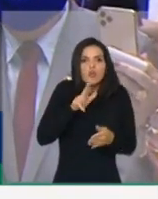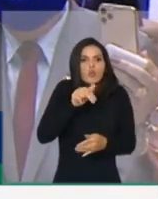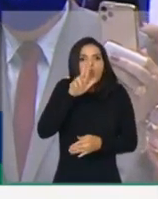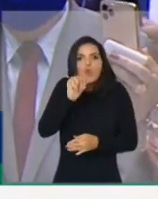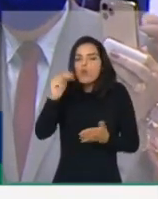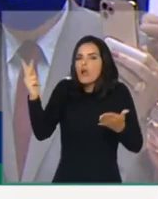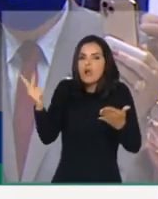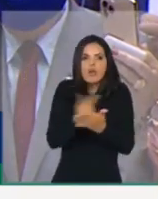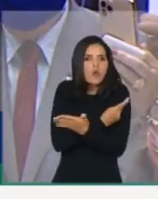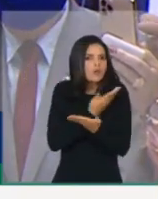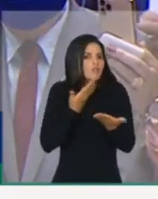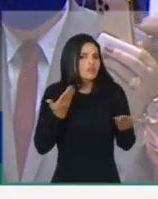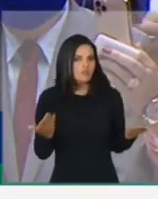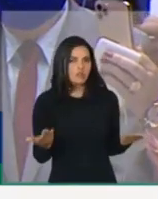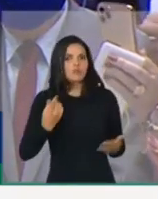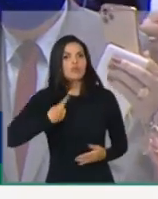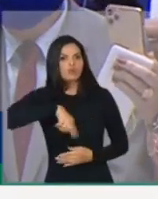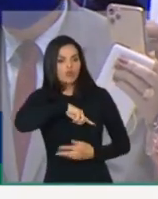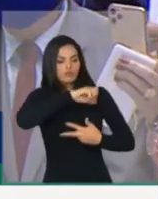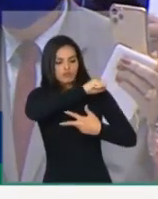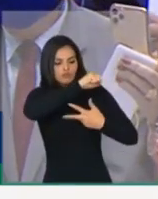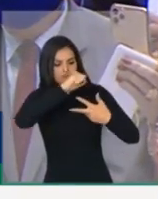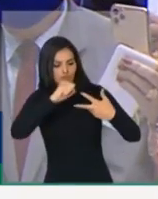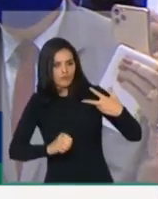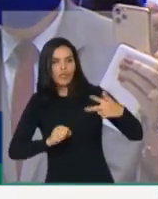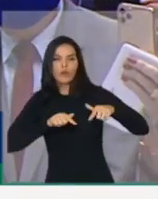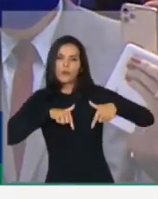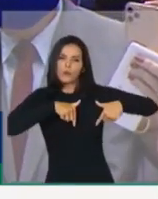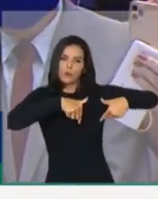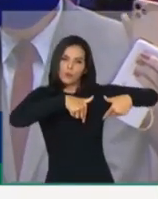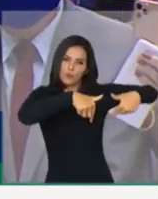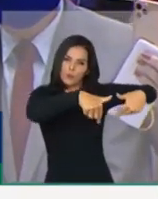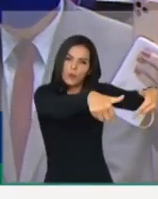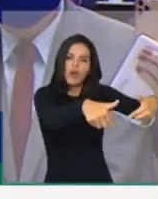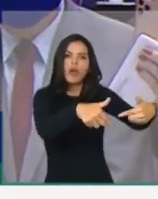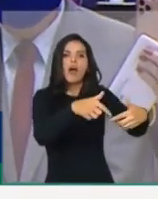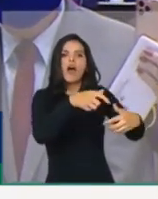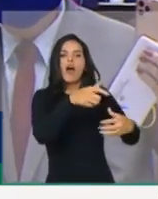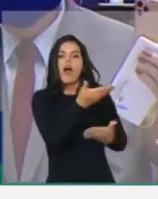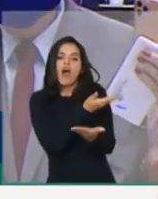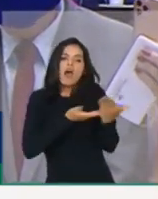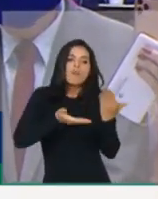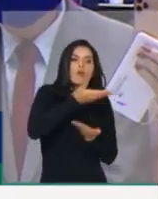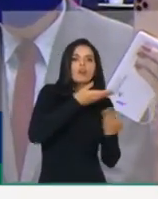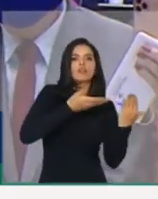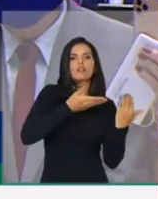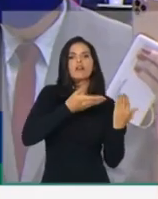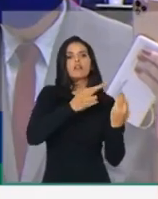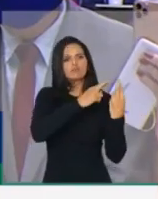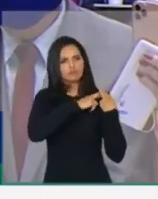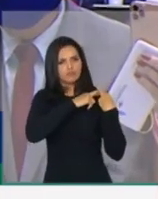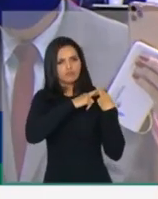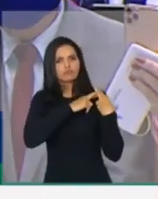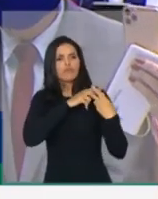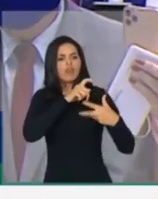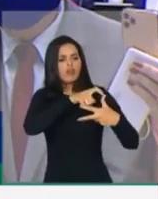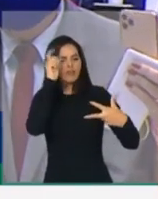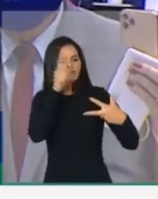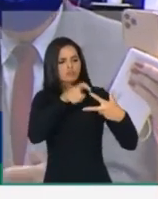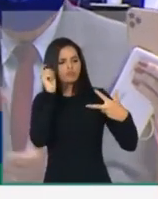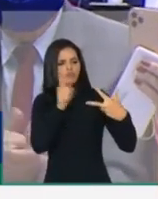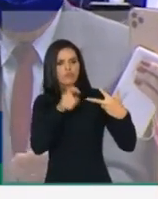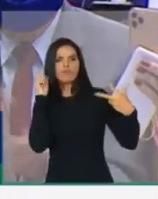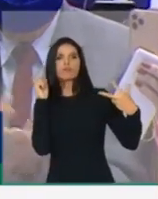República atuem com harmonia e responsabilidade, sem abrir mão de sua independência, pois a democracia